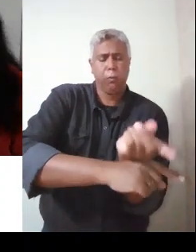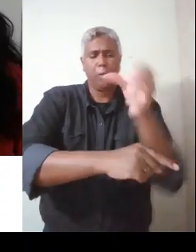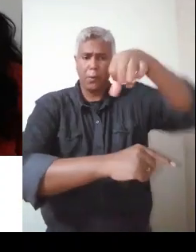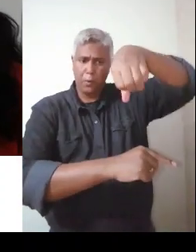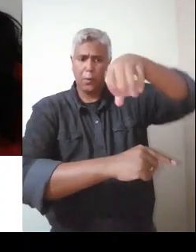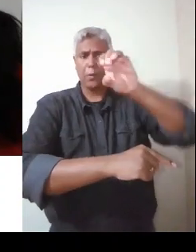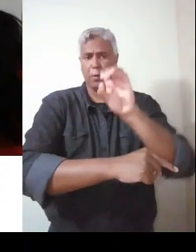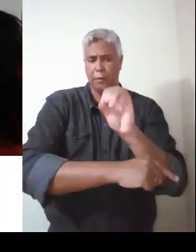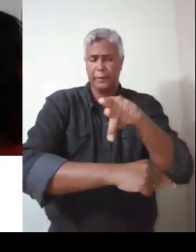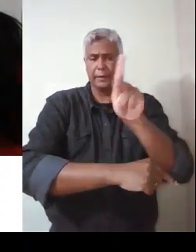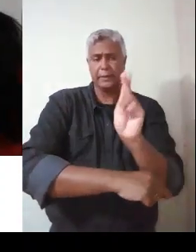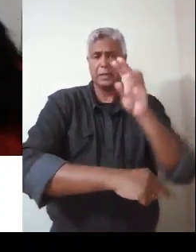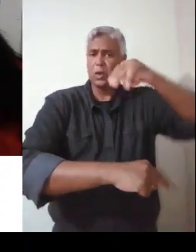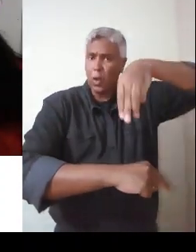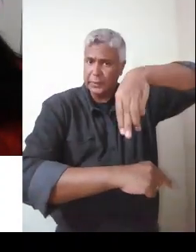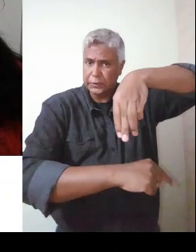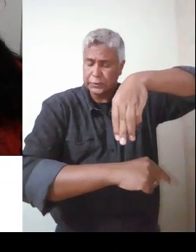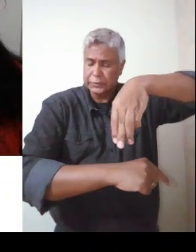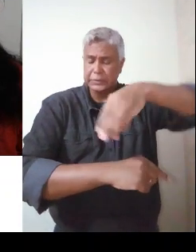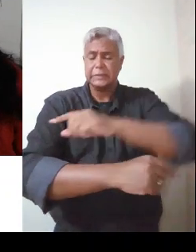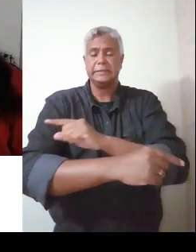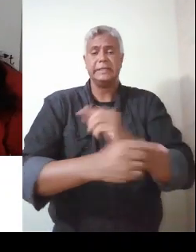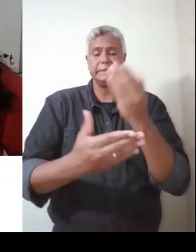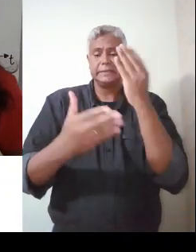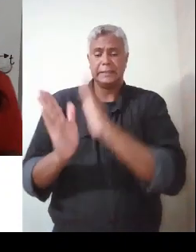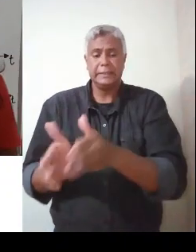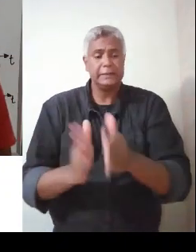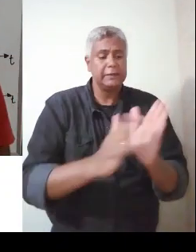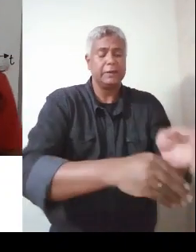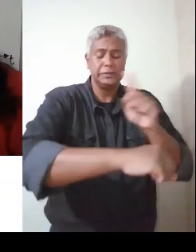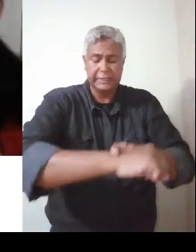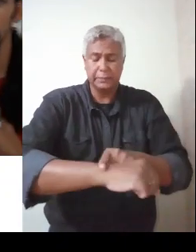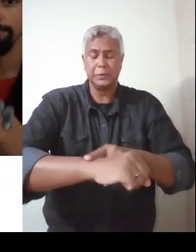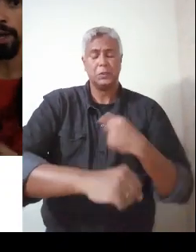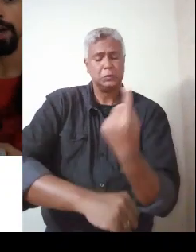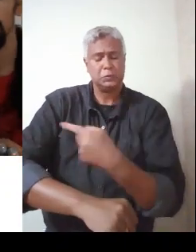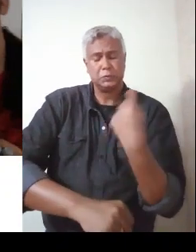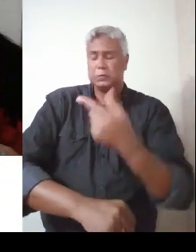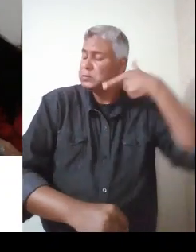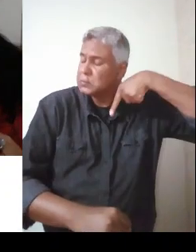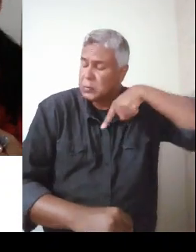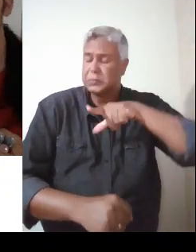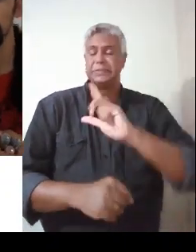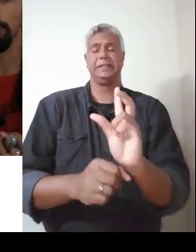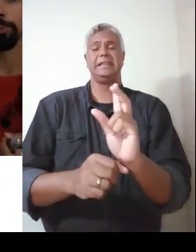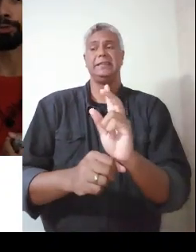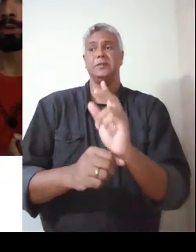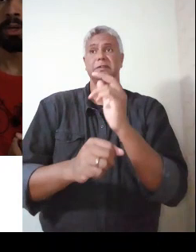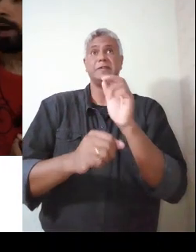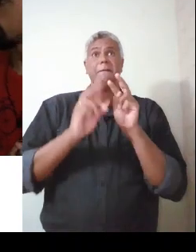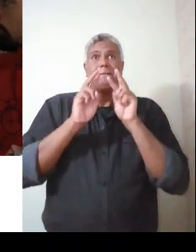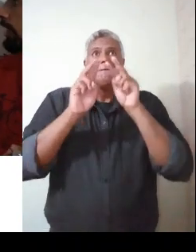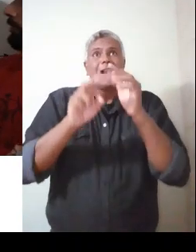hora durante este intervalo de tempo. Assim, nós conseguimos prever a localização dos